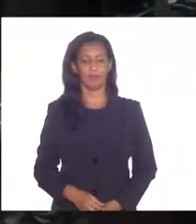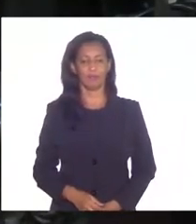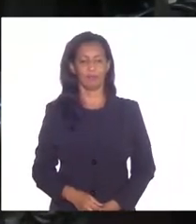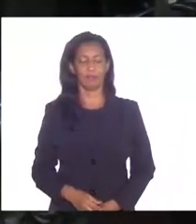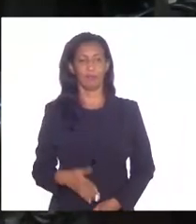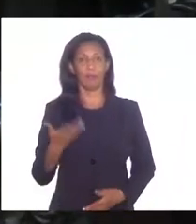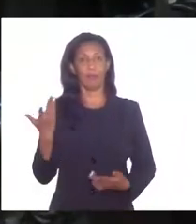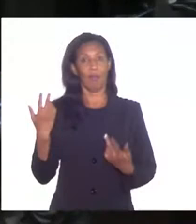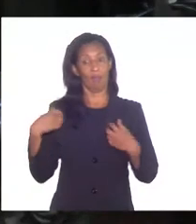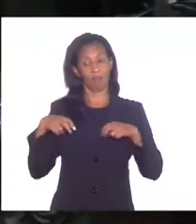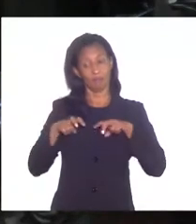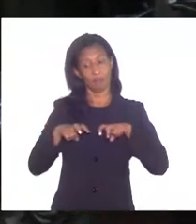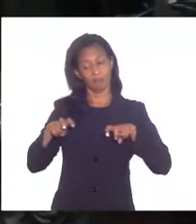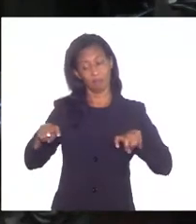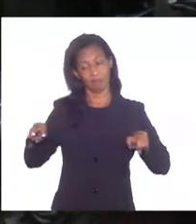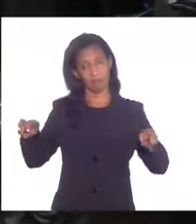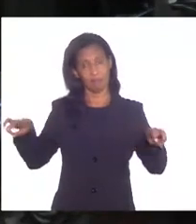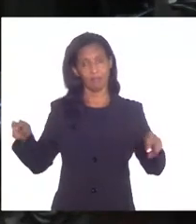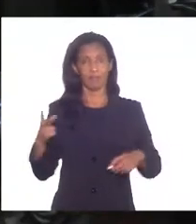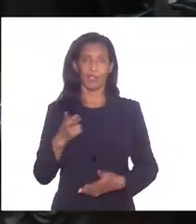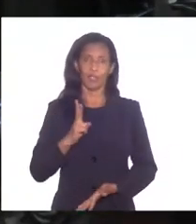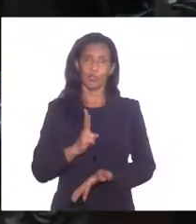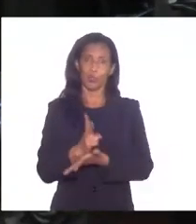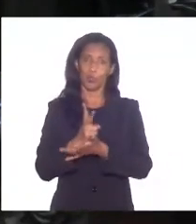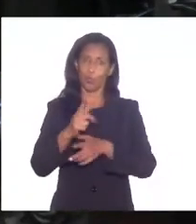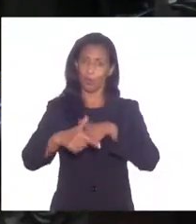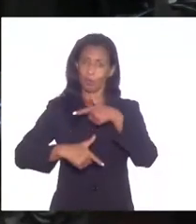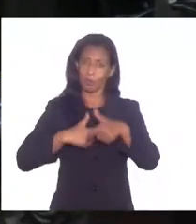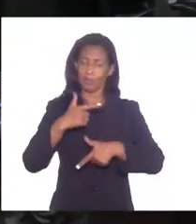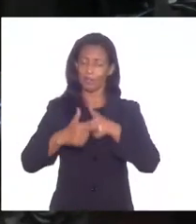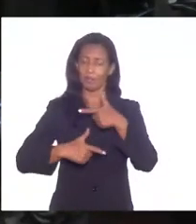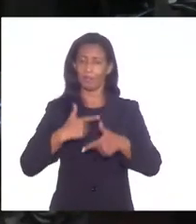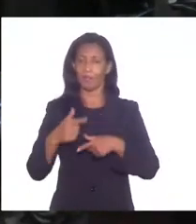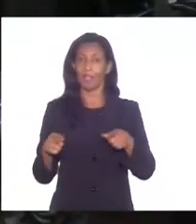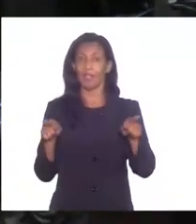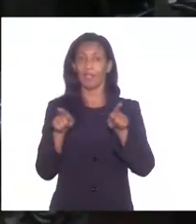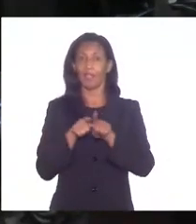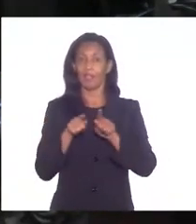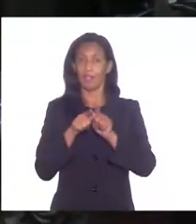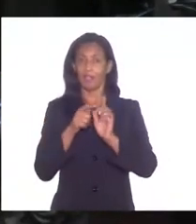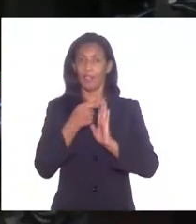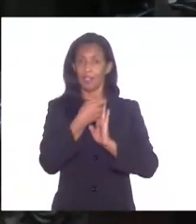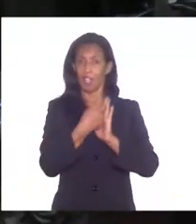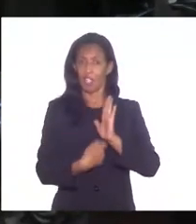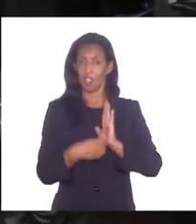para comporem a mesa, para a gente continuar o trabalho e também fazer um registro da